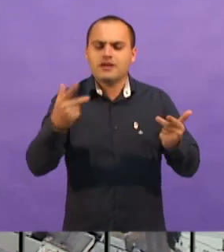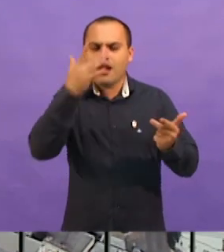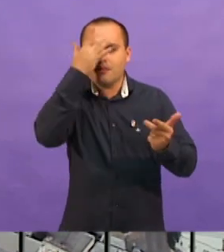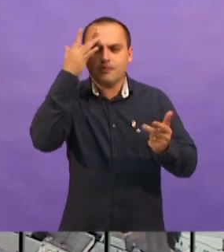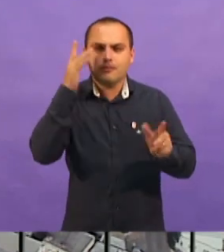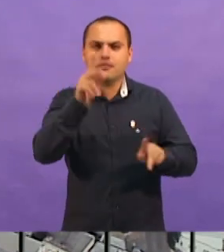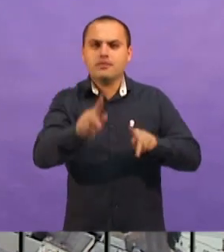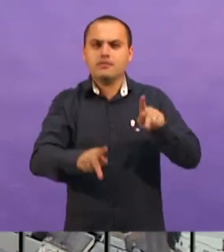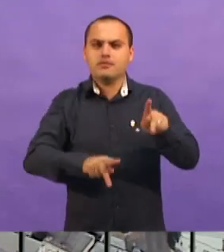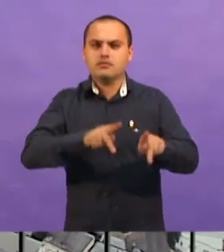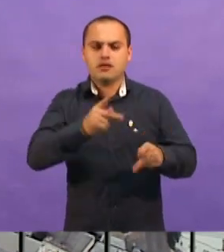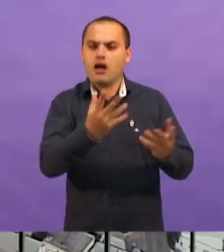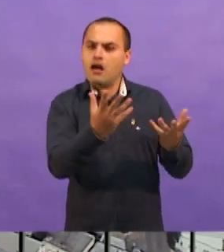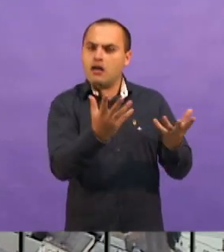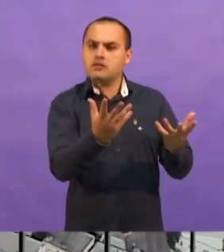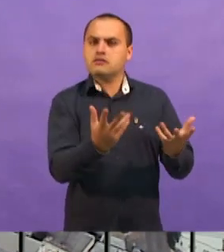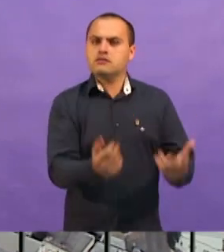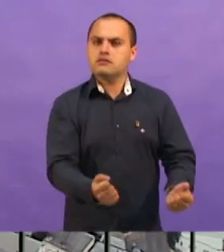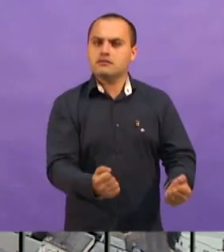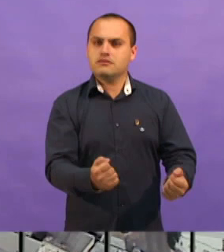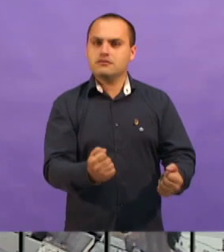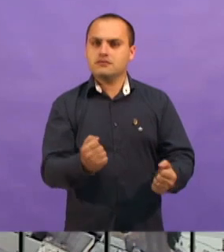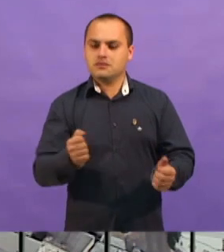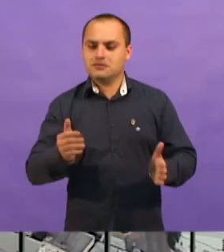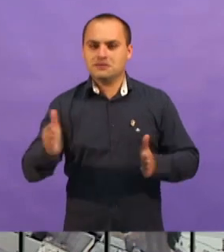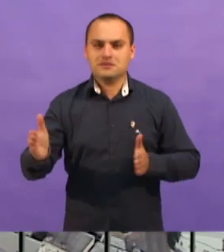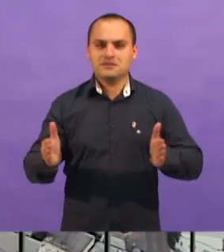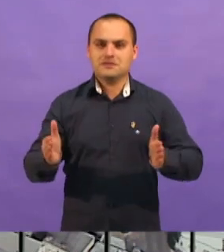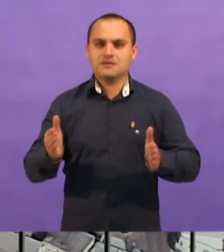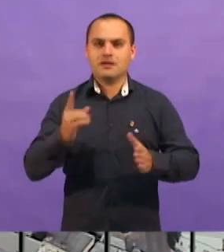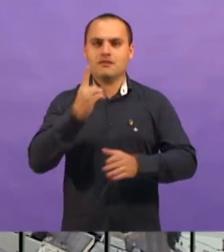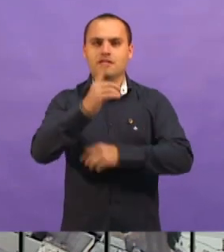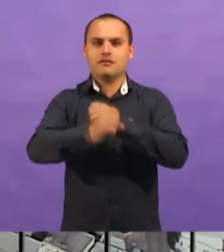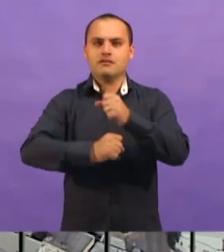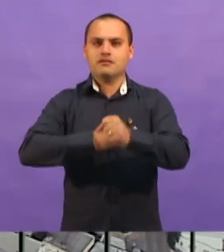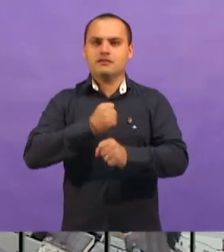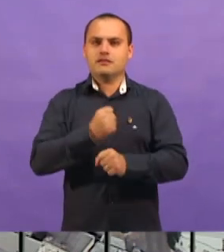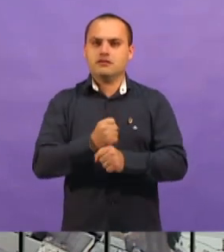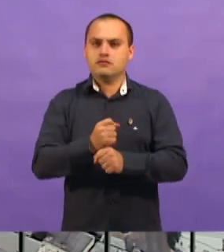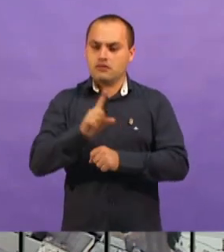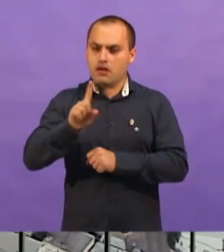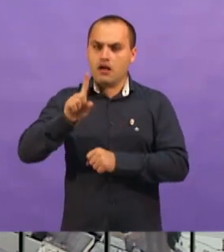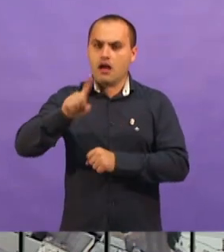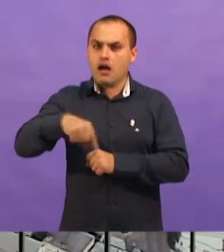aceitação do Anuário de Itajaí como quase uma liturgia à história da cidade.